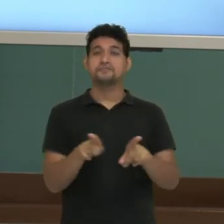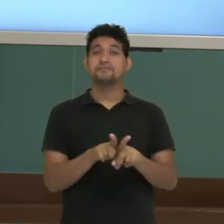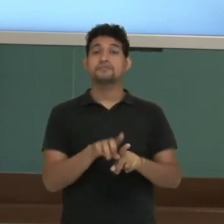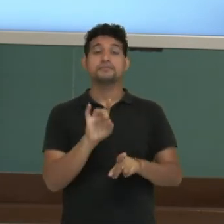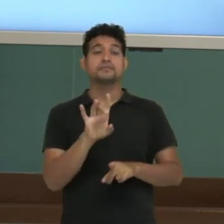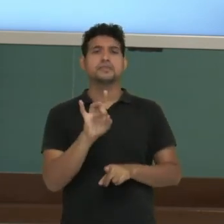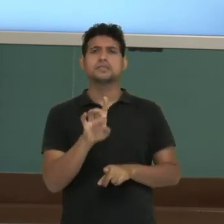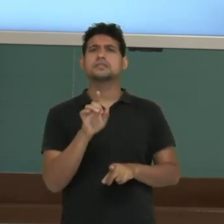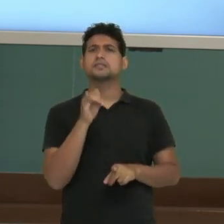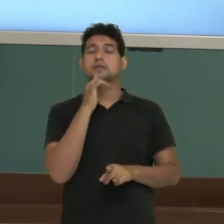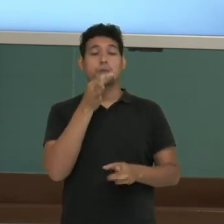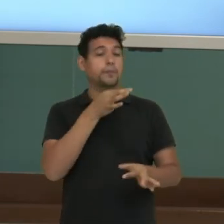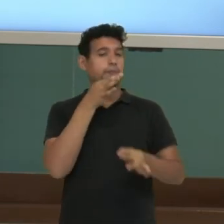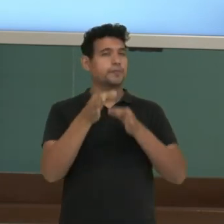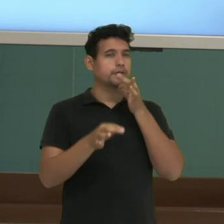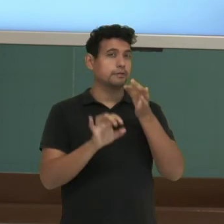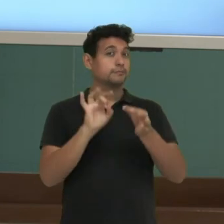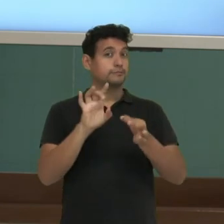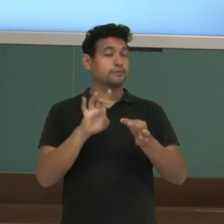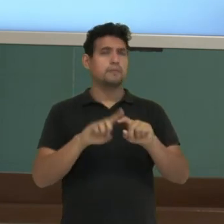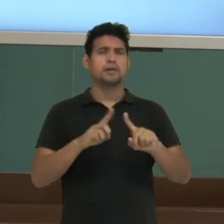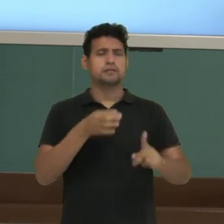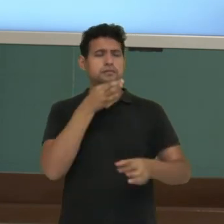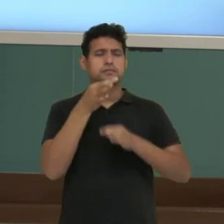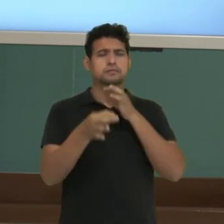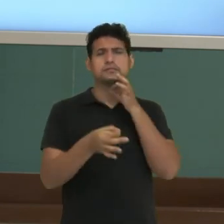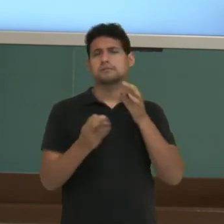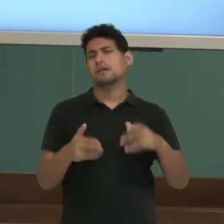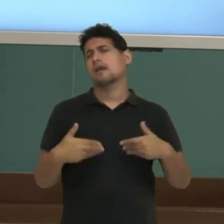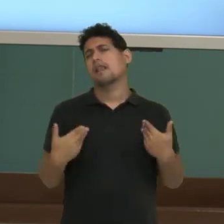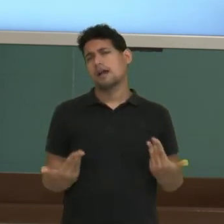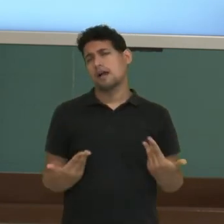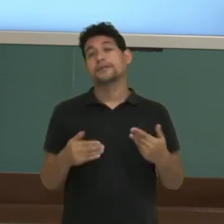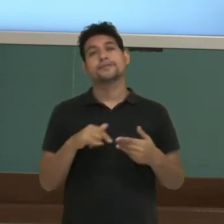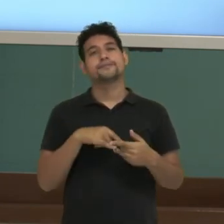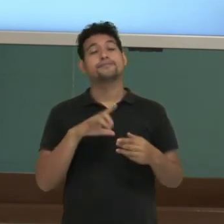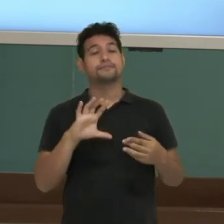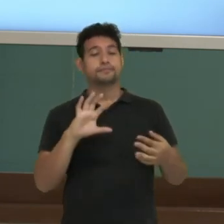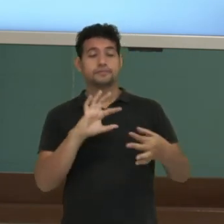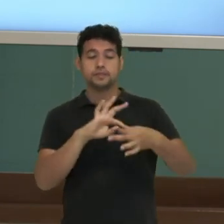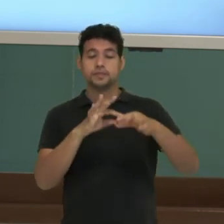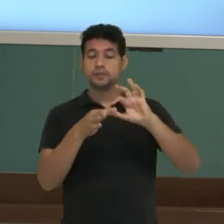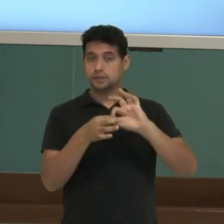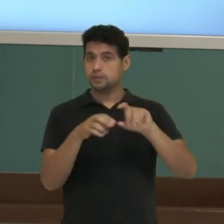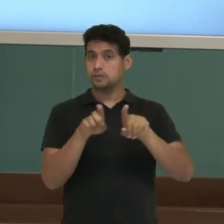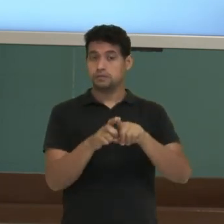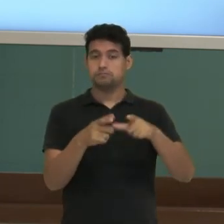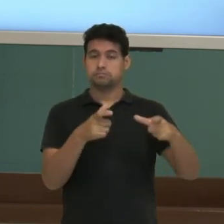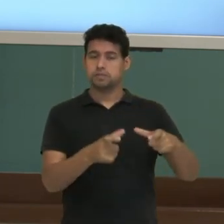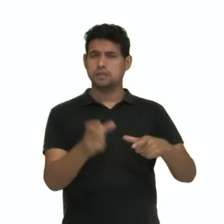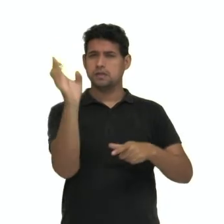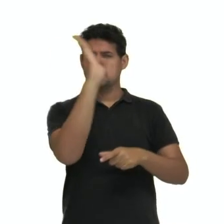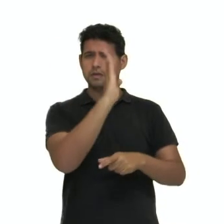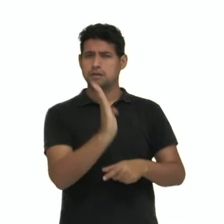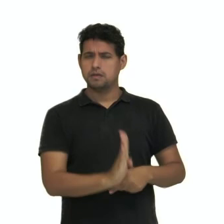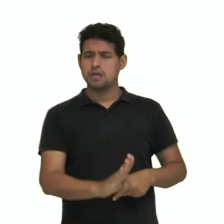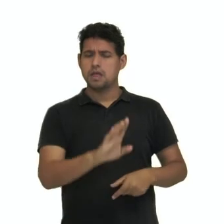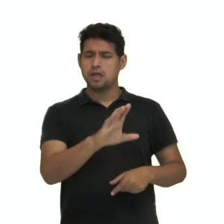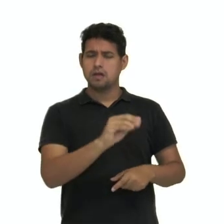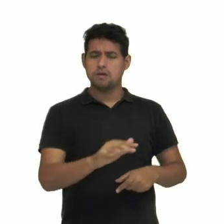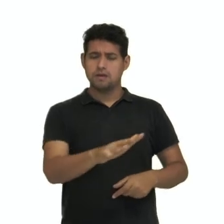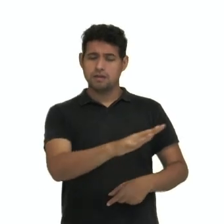apenas é uma sugestão. Nessa sugestão, obviamente, o contexto do território brasileiro é um